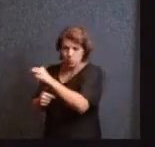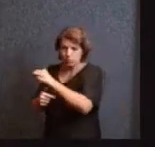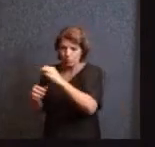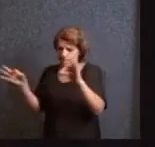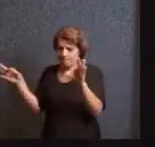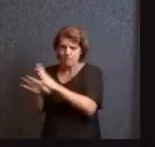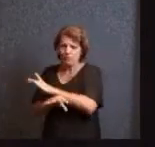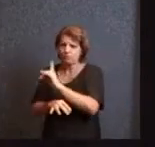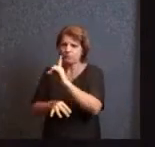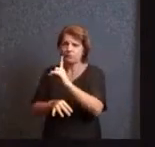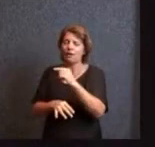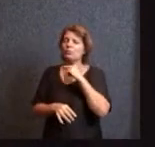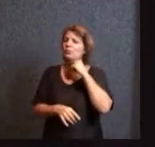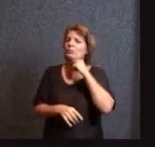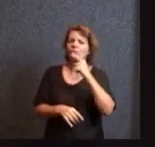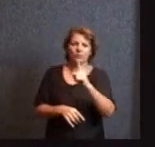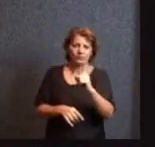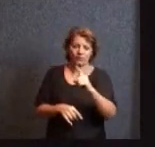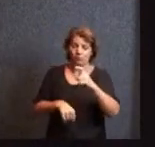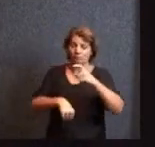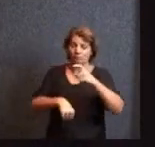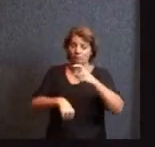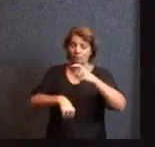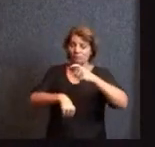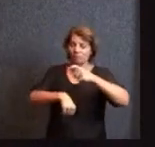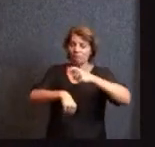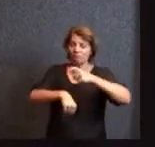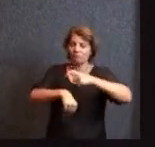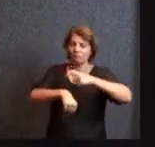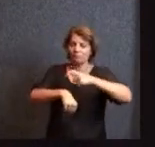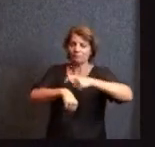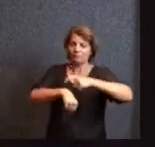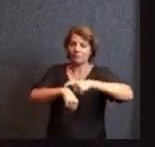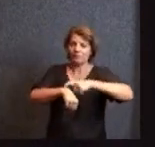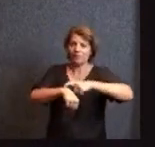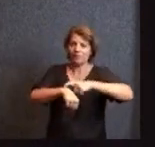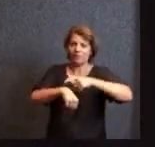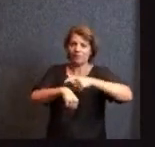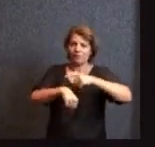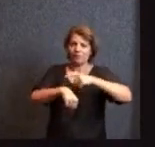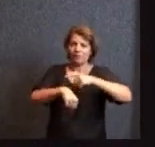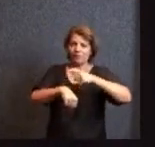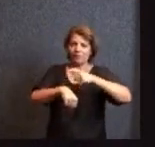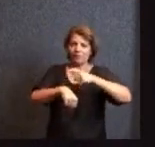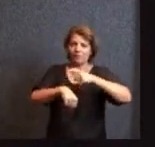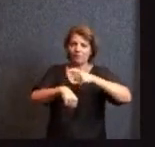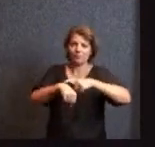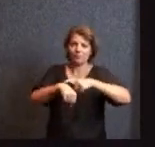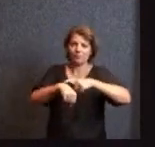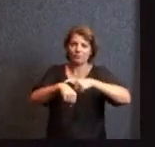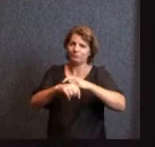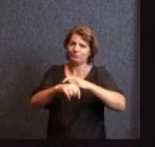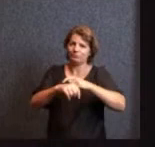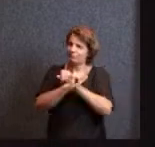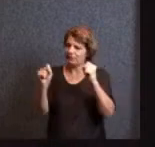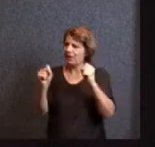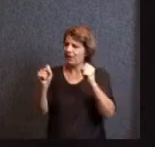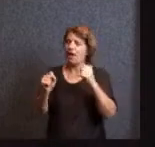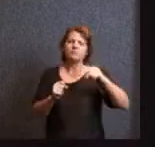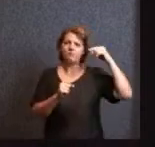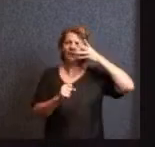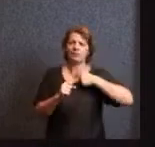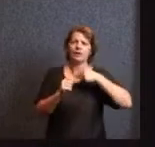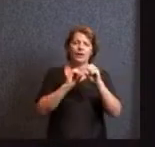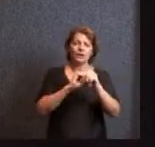conseguimos fazer tudo ao mesmo tempo? Eu falei numa palestra que eu fiz essa semana que na educação a gente não planta